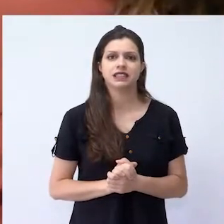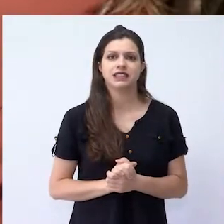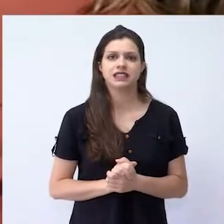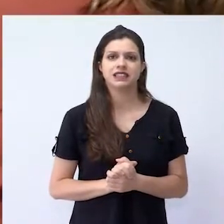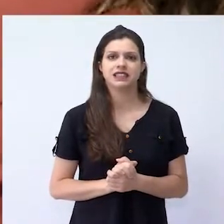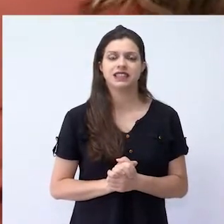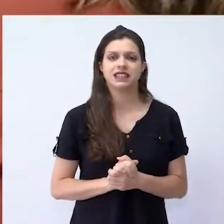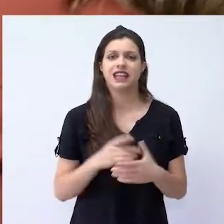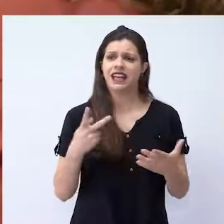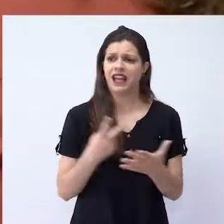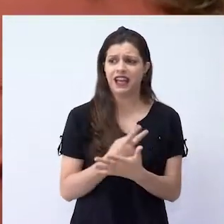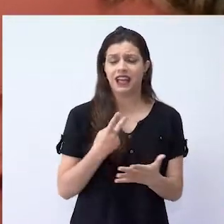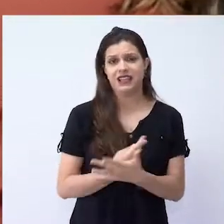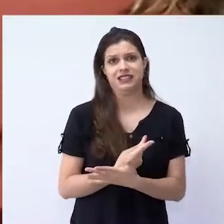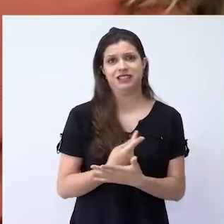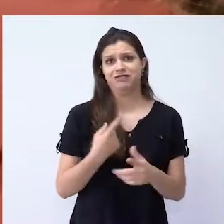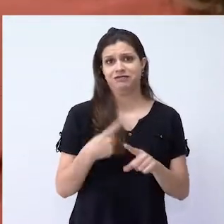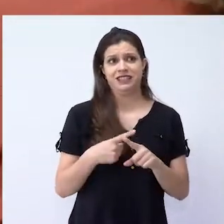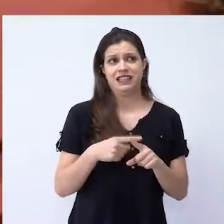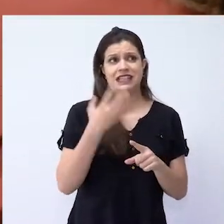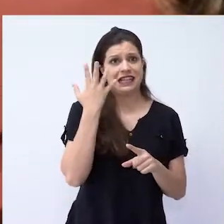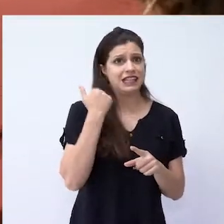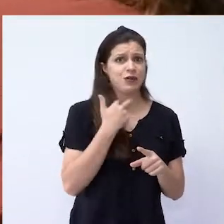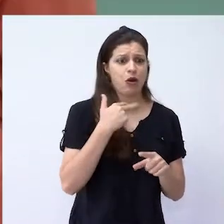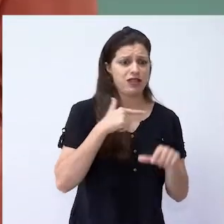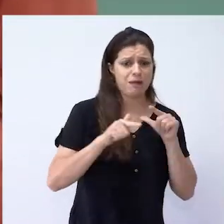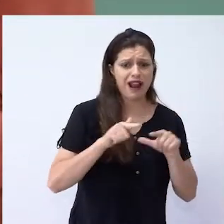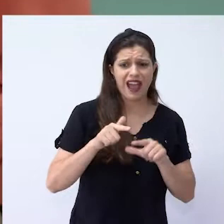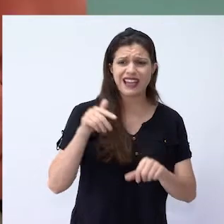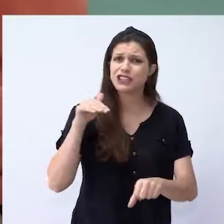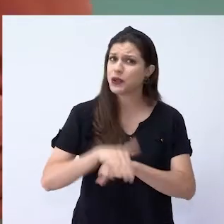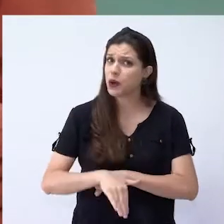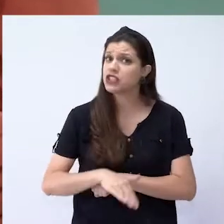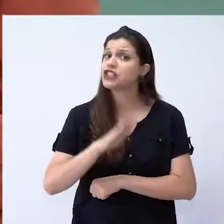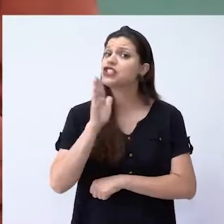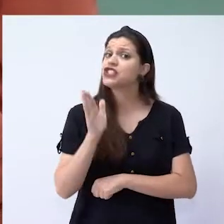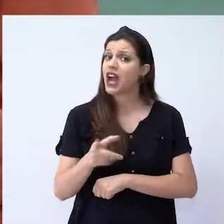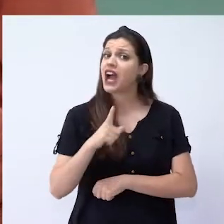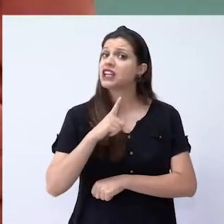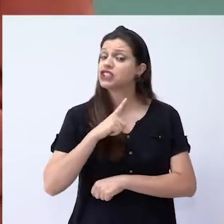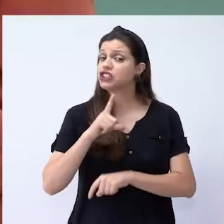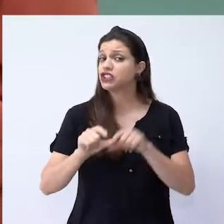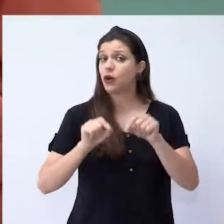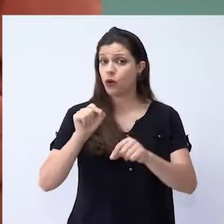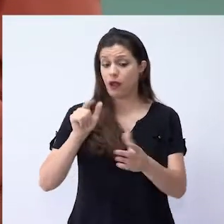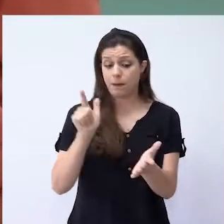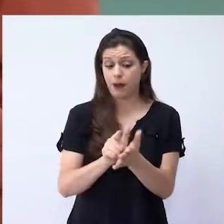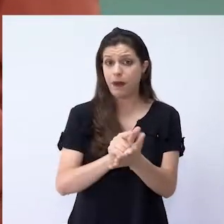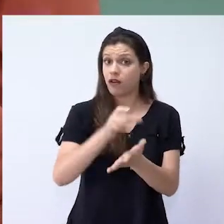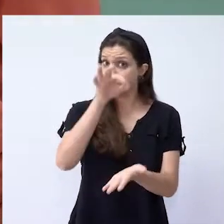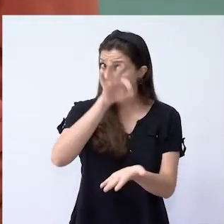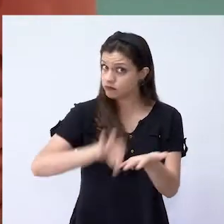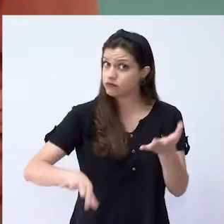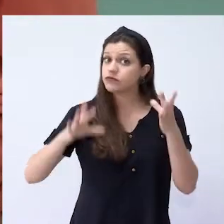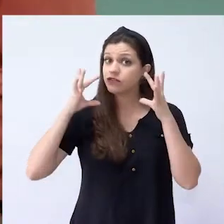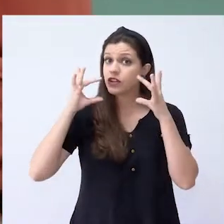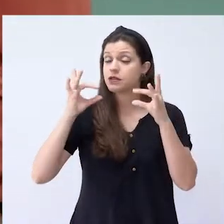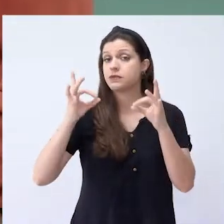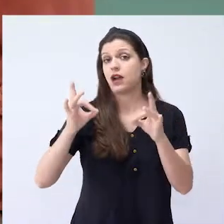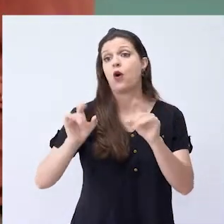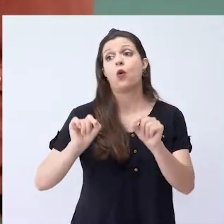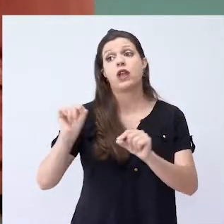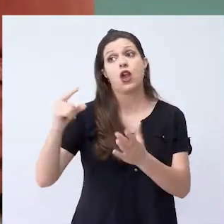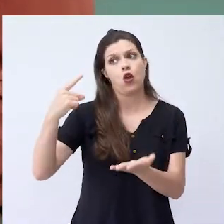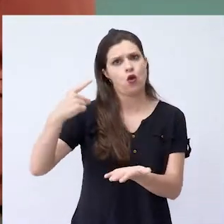errado. Muito errado. Errado ao quadrado. Exatamente. E ele já havia assinado um termo de ajustamento de conduta em que ficou